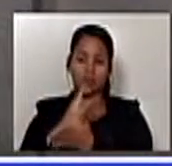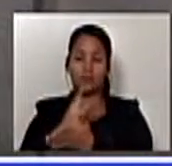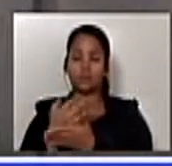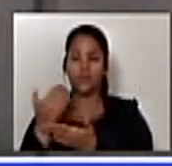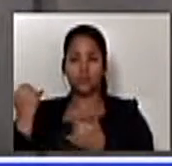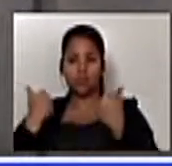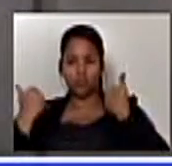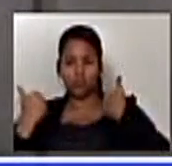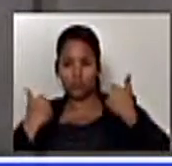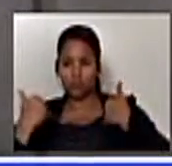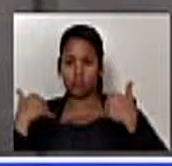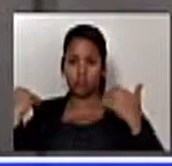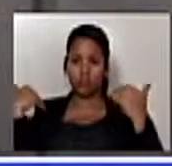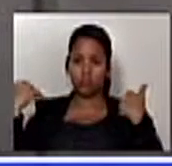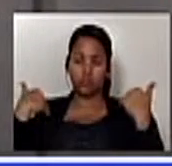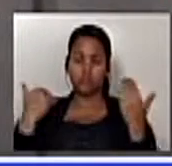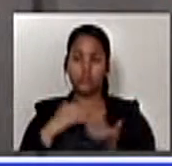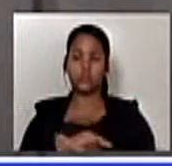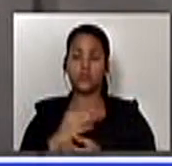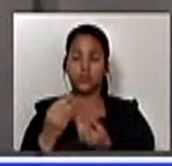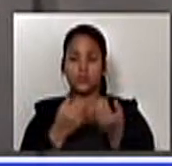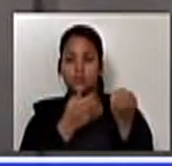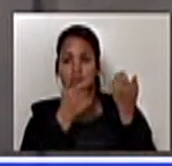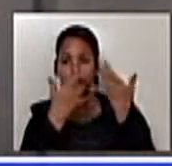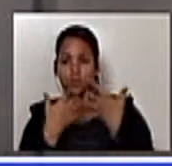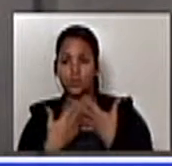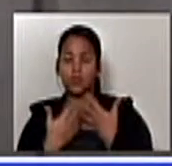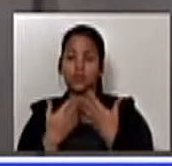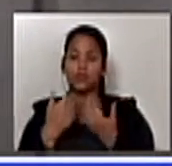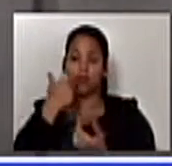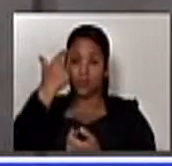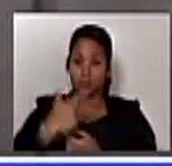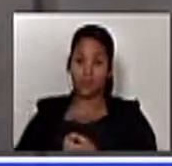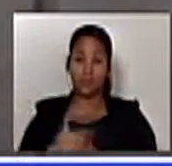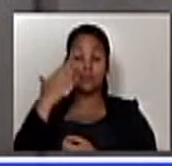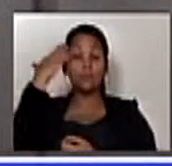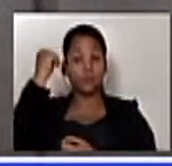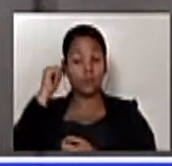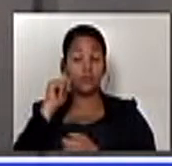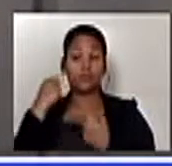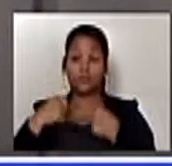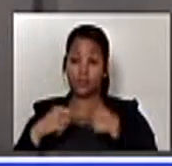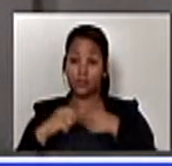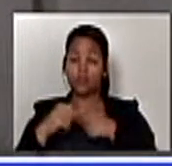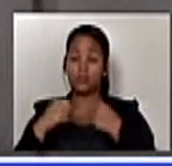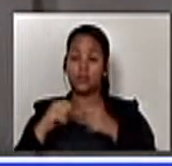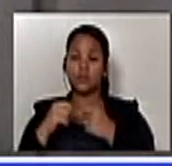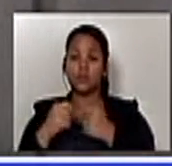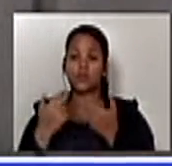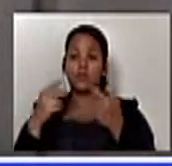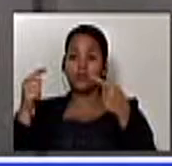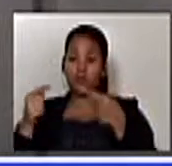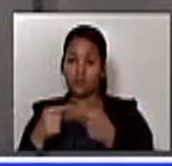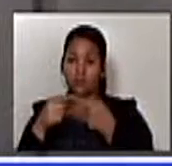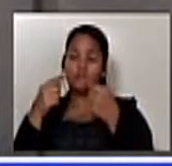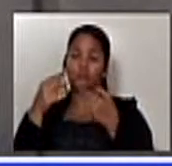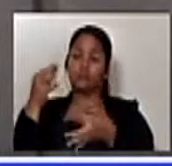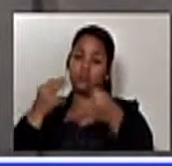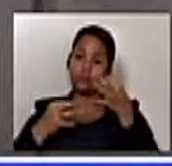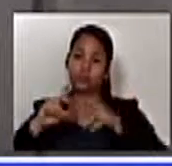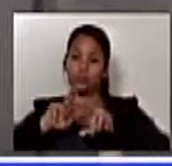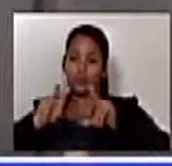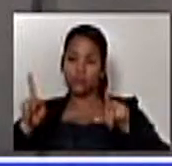legal, jurídica, de uma forma mais atenta à sociedade alagoana.